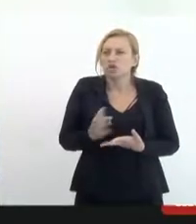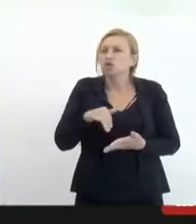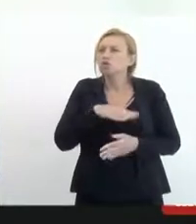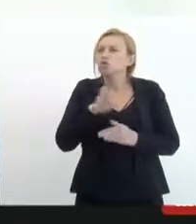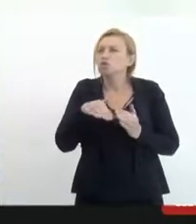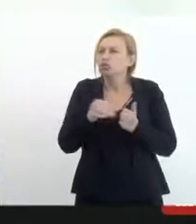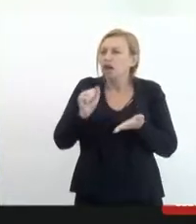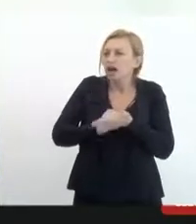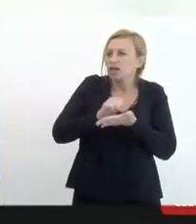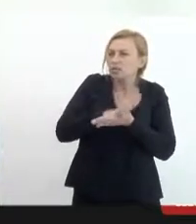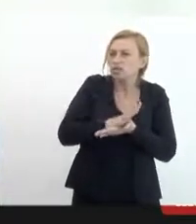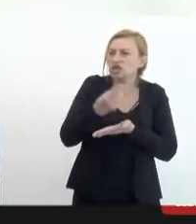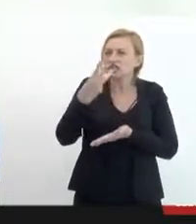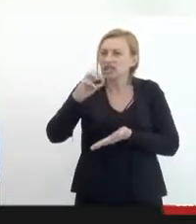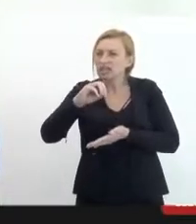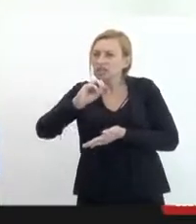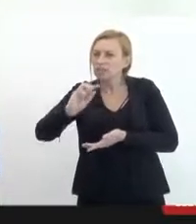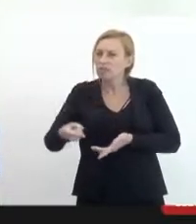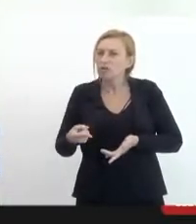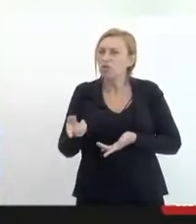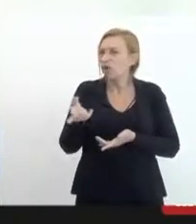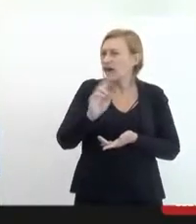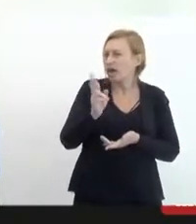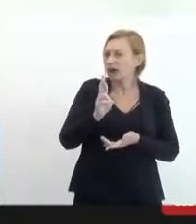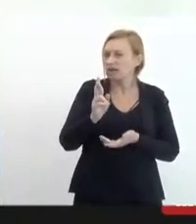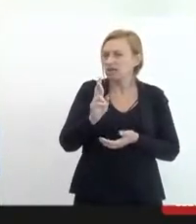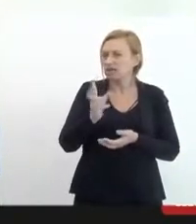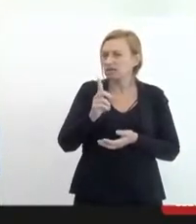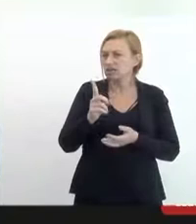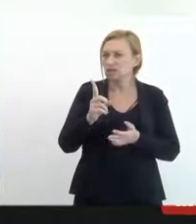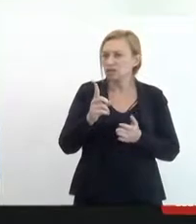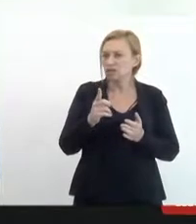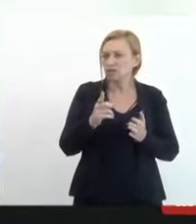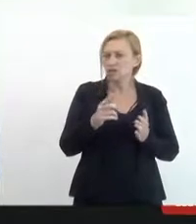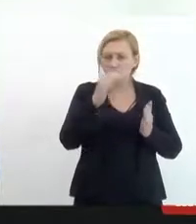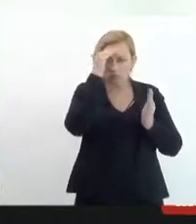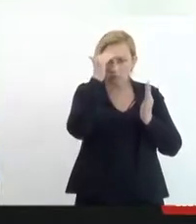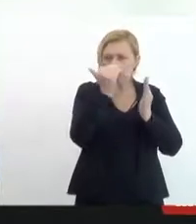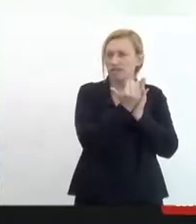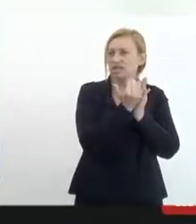de R$30 mil de não atender a intimação.